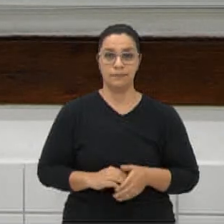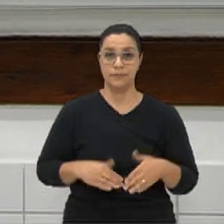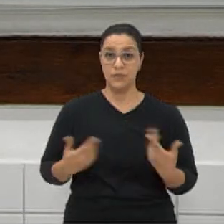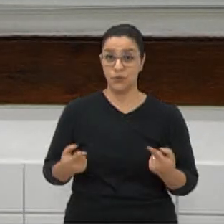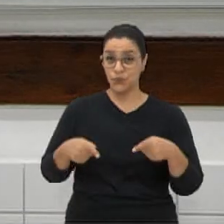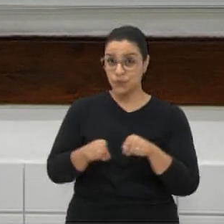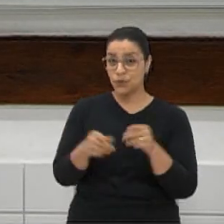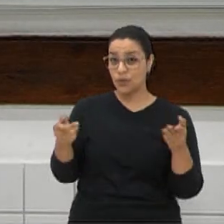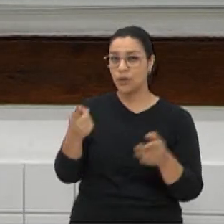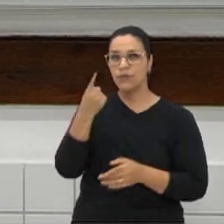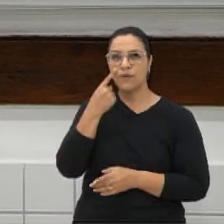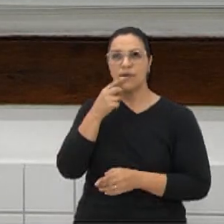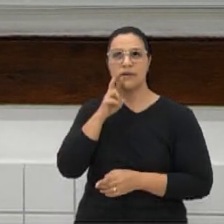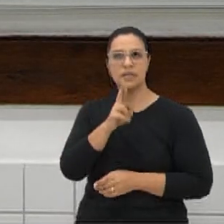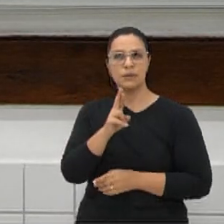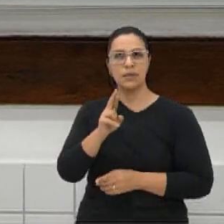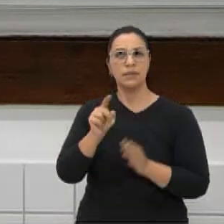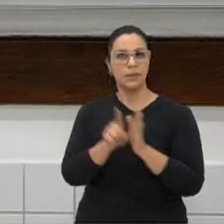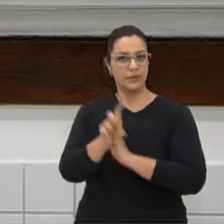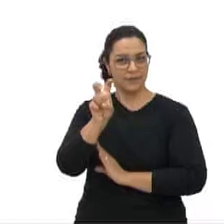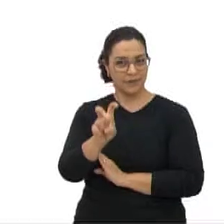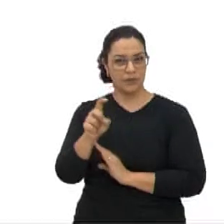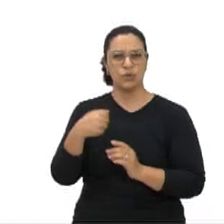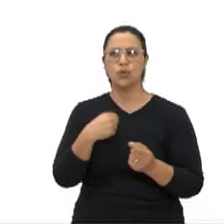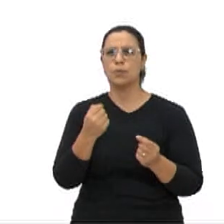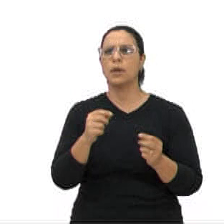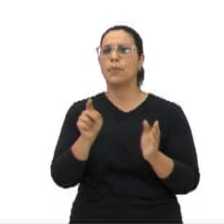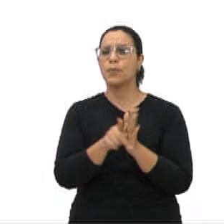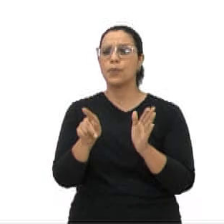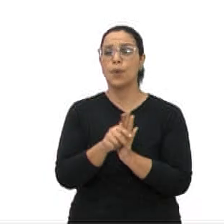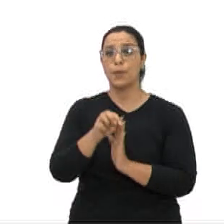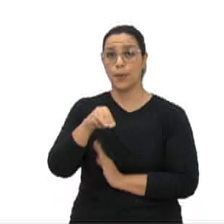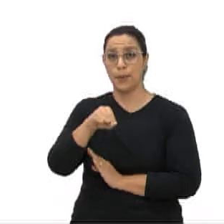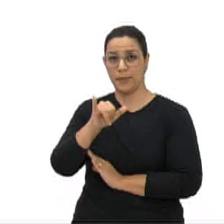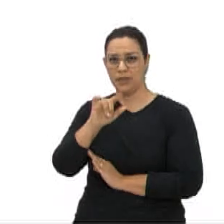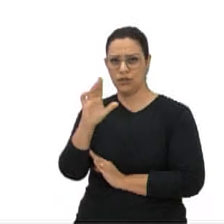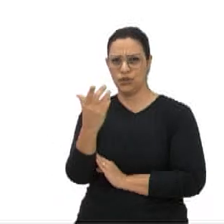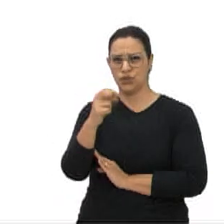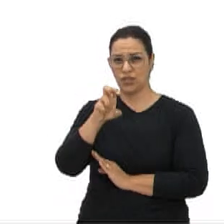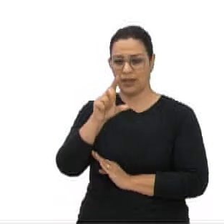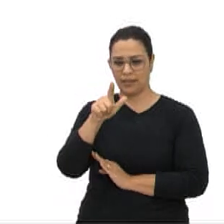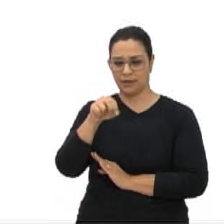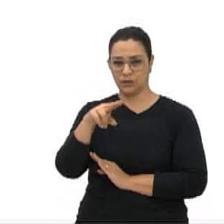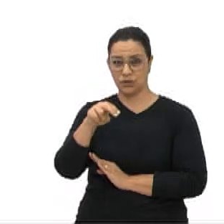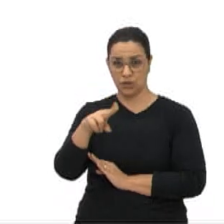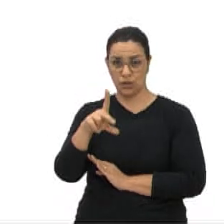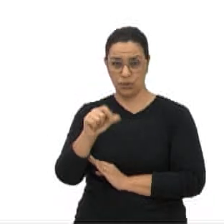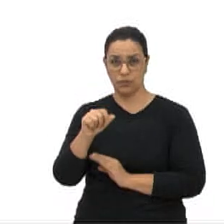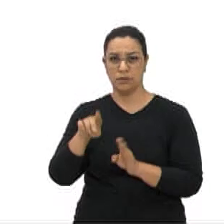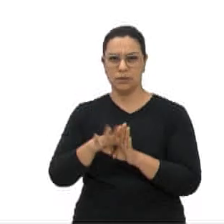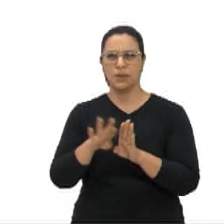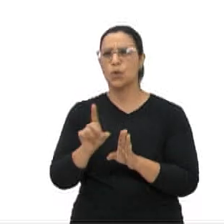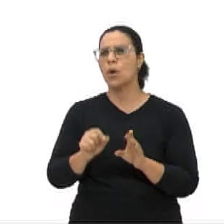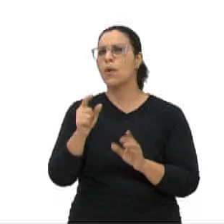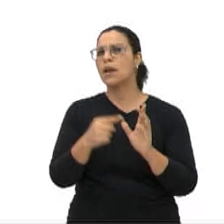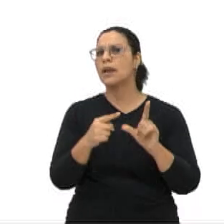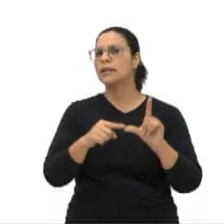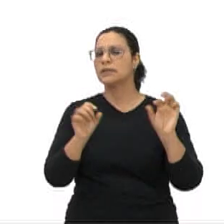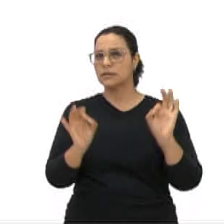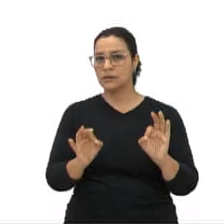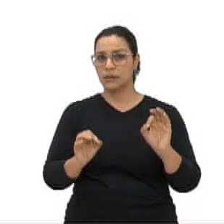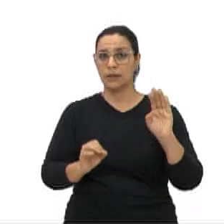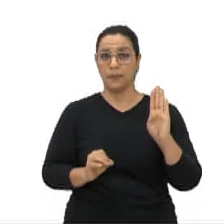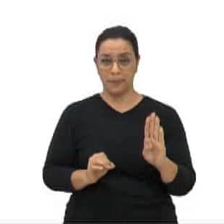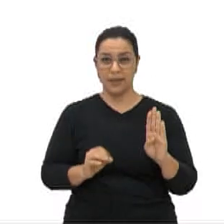Estou de volta aqui então, vamos lá, a resposta aqui do nosso quiz sobre a relação de Caravaggio com o gênero natureza morta, assinale a alternativa correta.